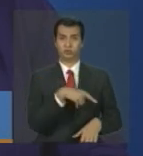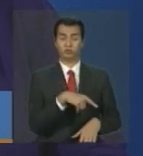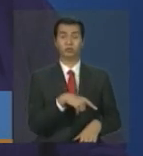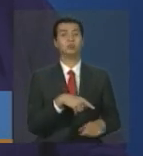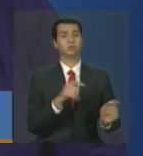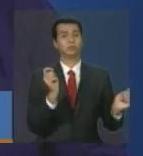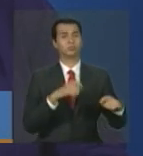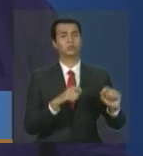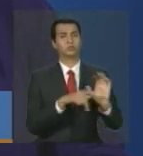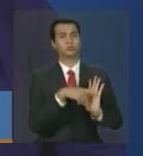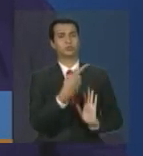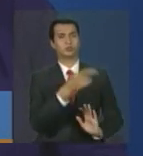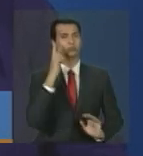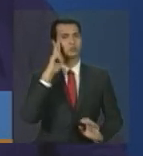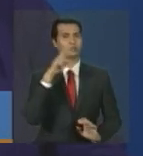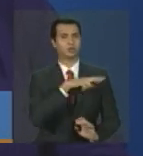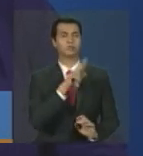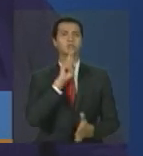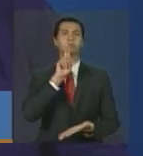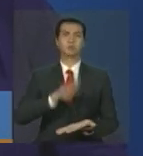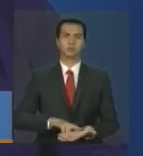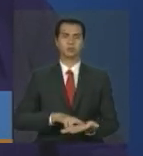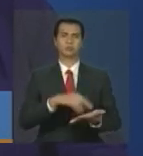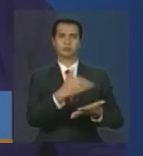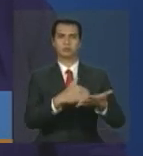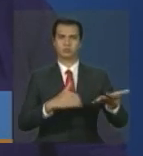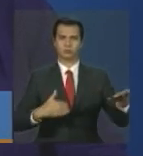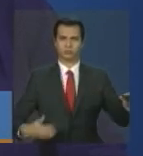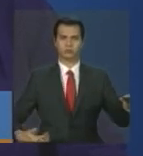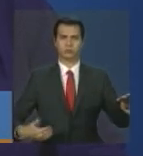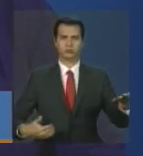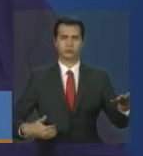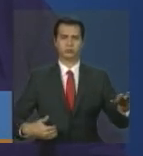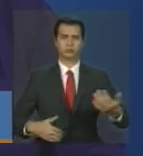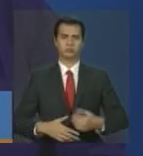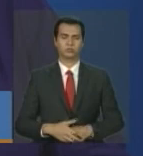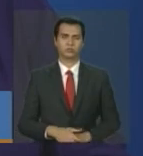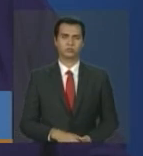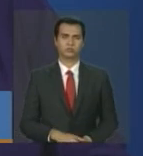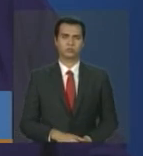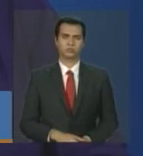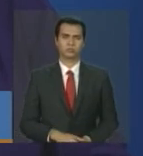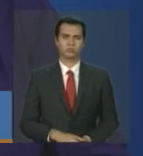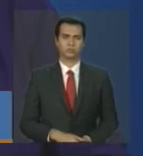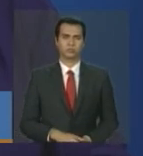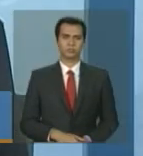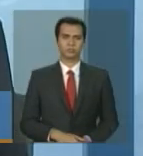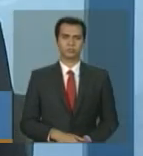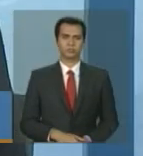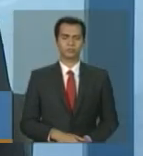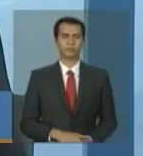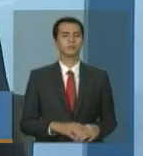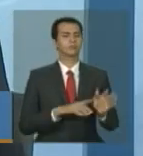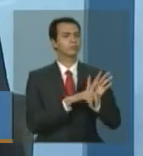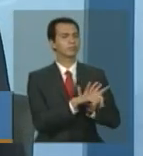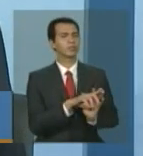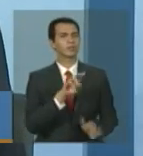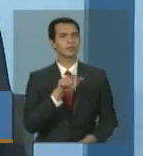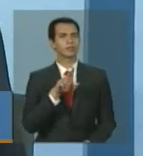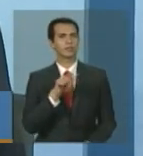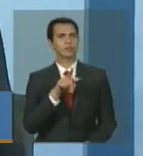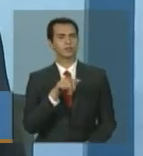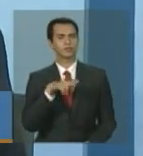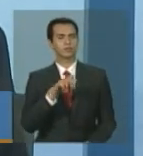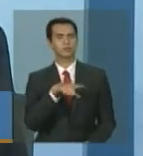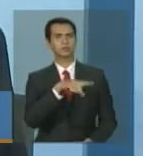responsável pela entidade que vai responder o questionário da entidade boliviana e detalhar um pouquinho mais essa